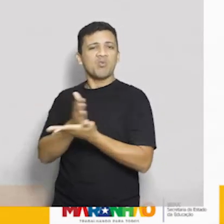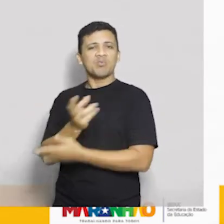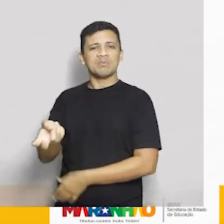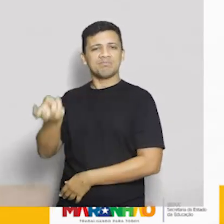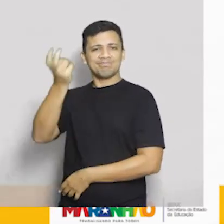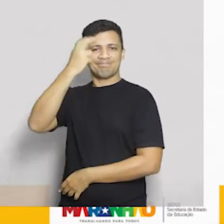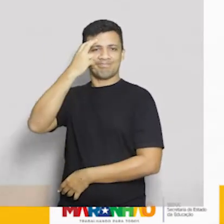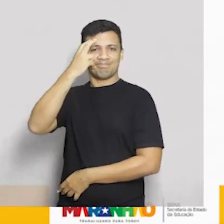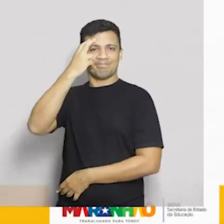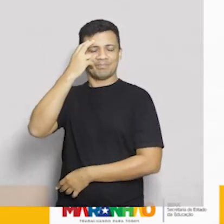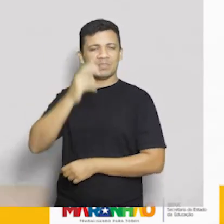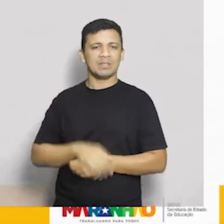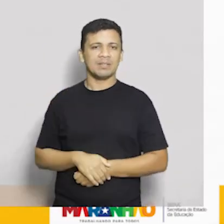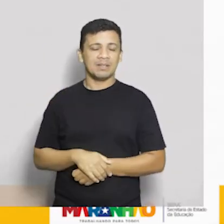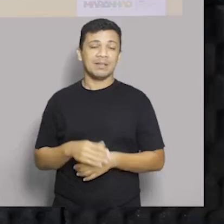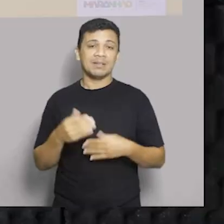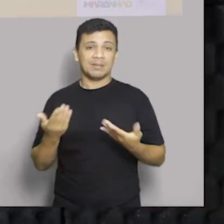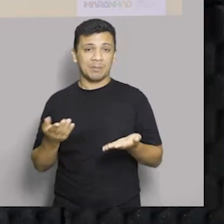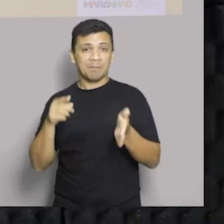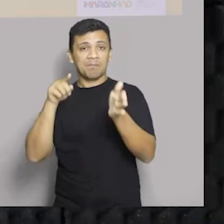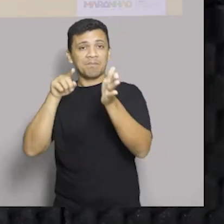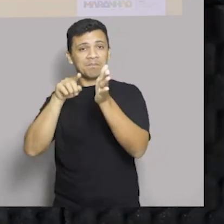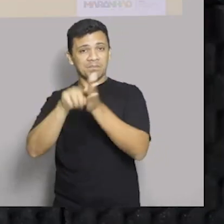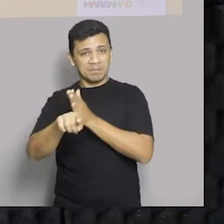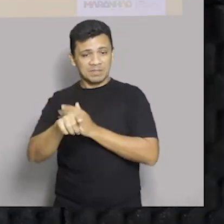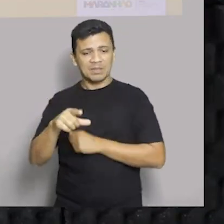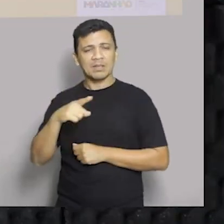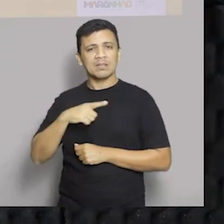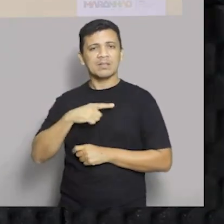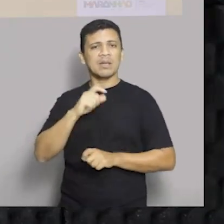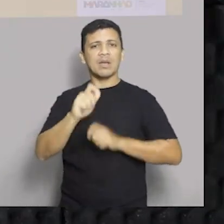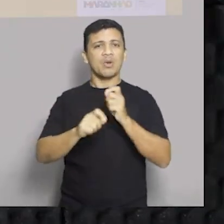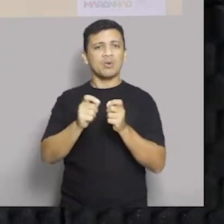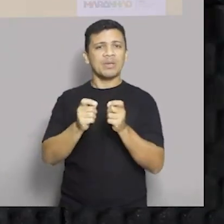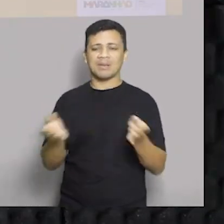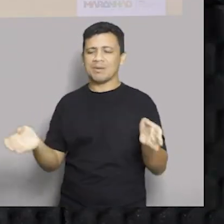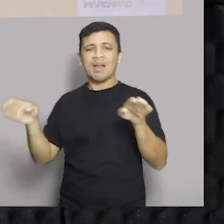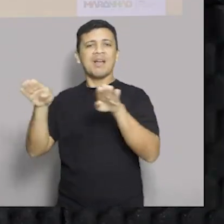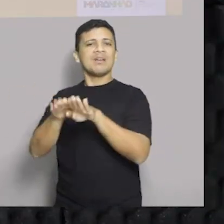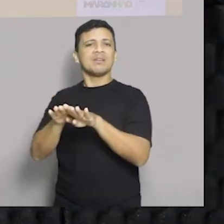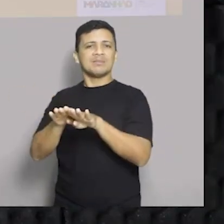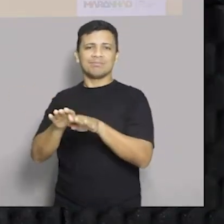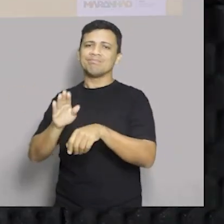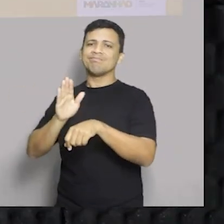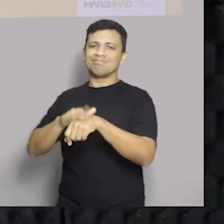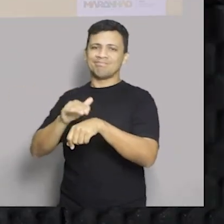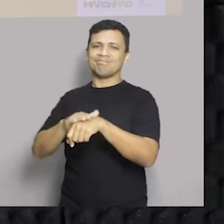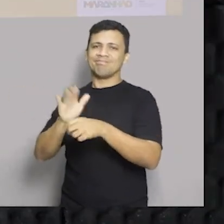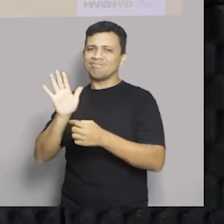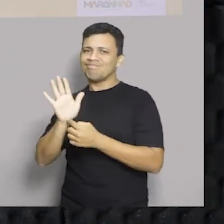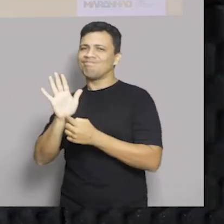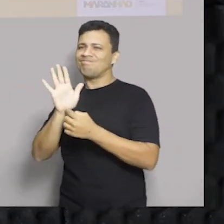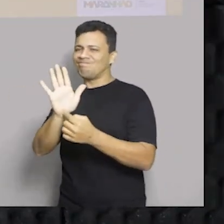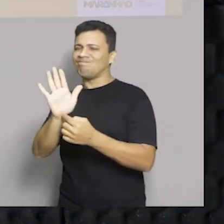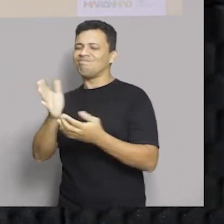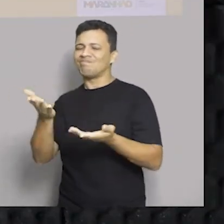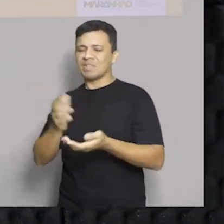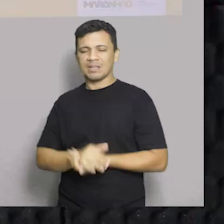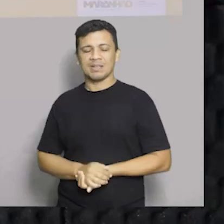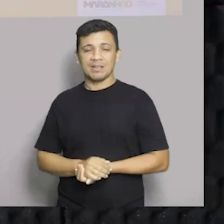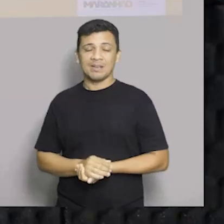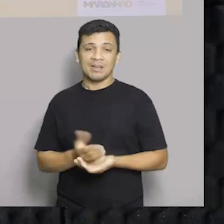cultura. Então, a questão que fala de diversidade e inclusão está chamando atenção a isso, ok? Nós encerramos por